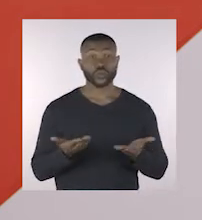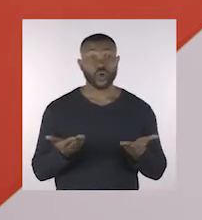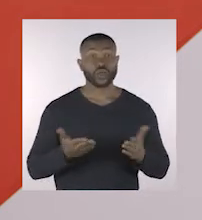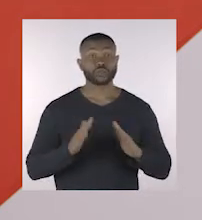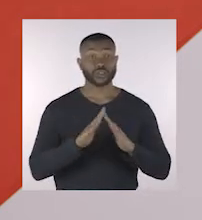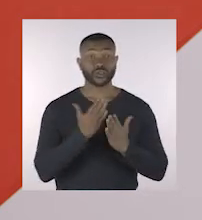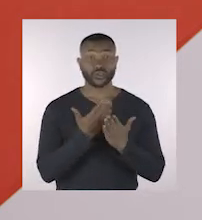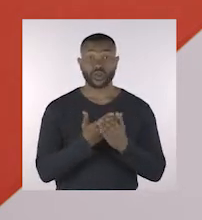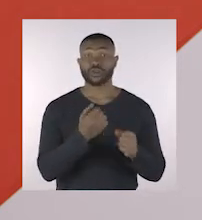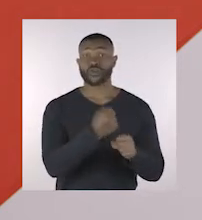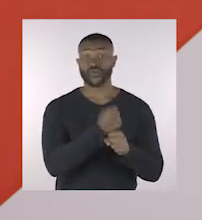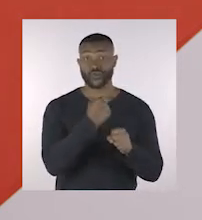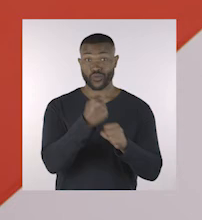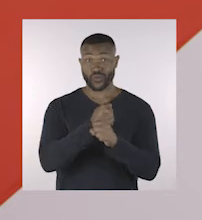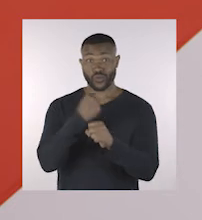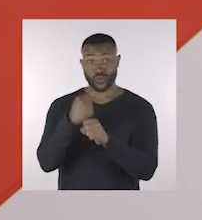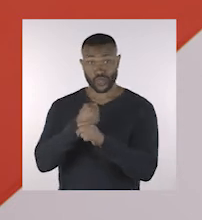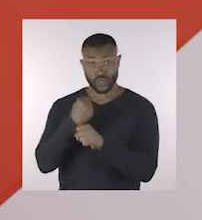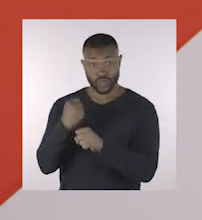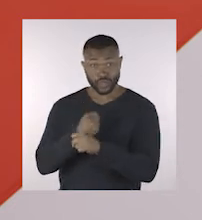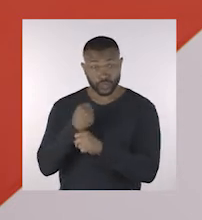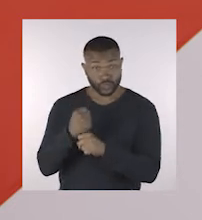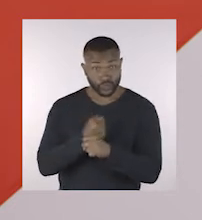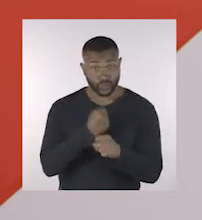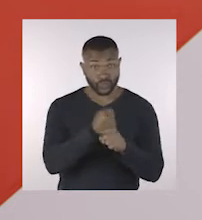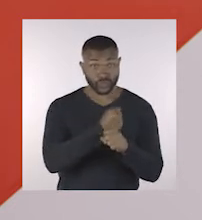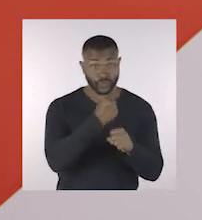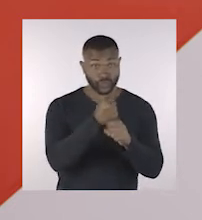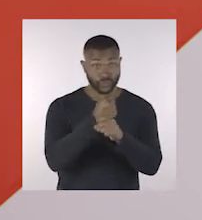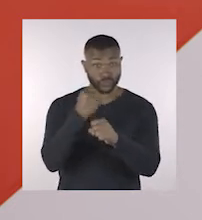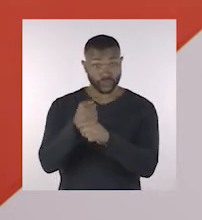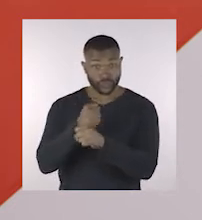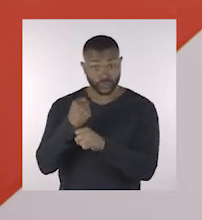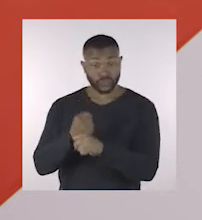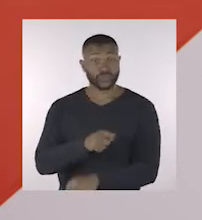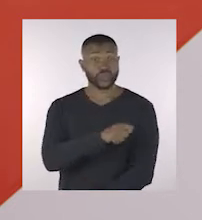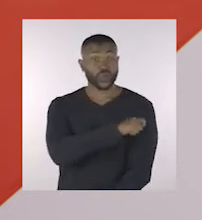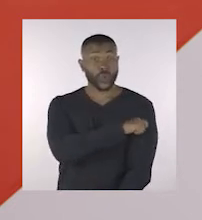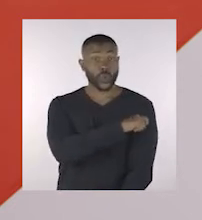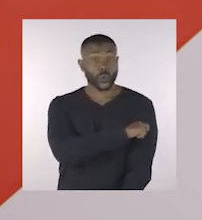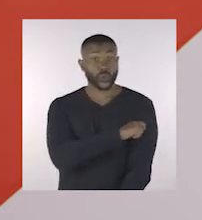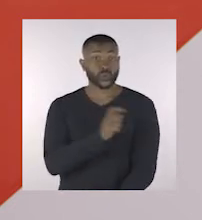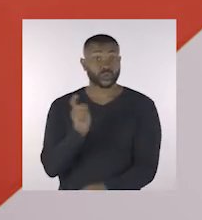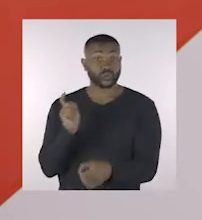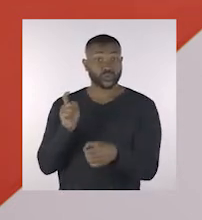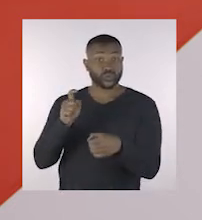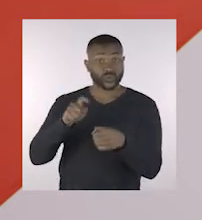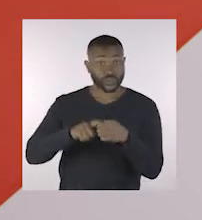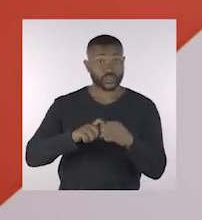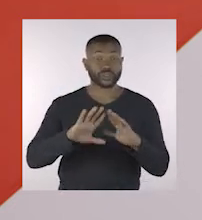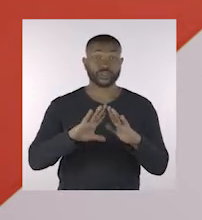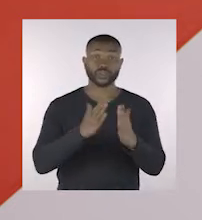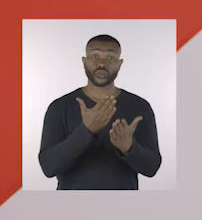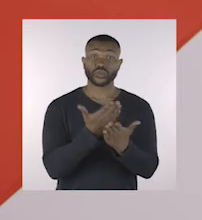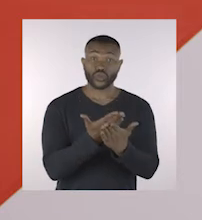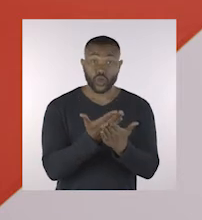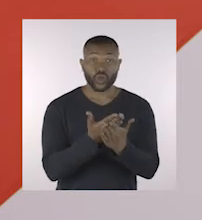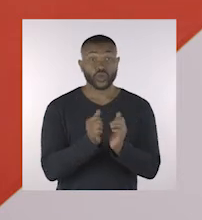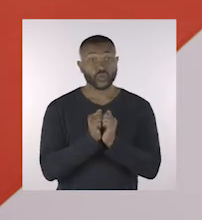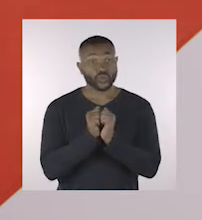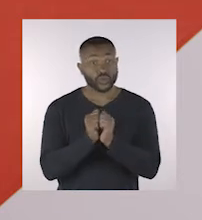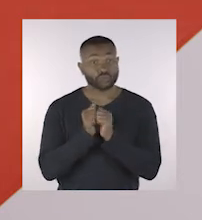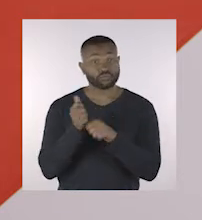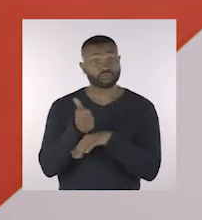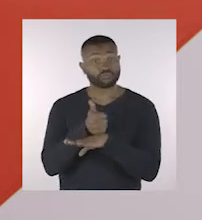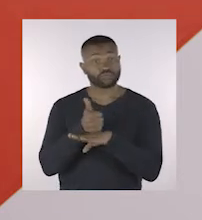gente tava estaria reformando as escolas para de tal maneira que os alunos voltasse às